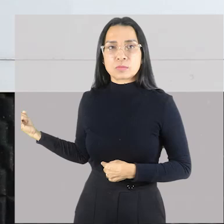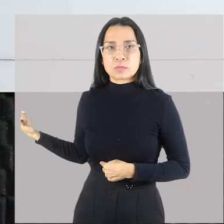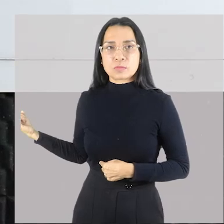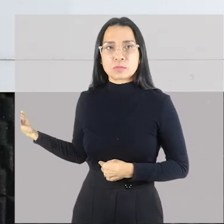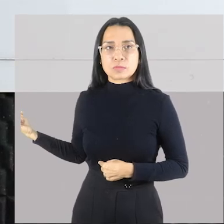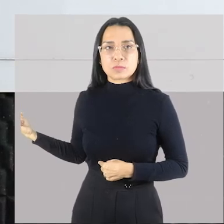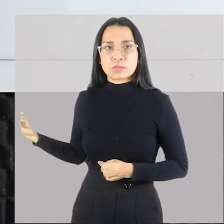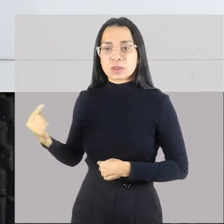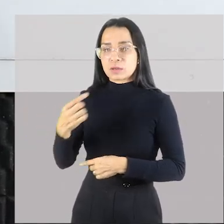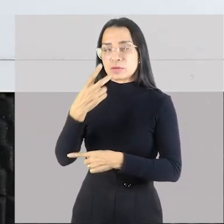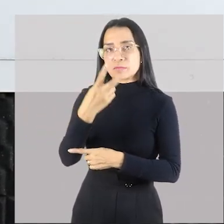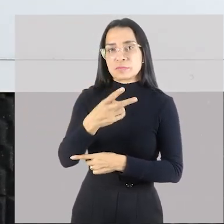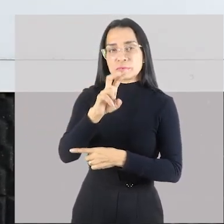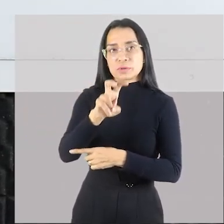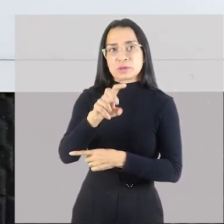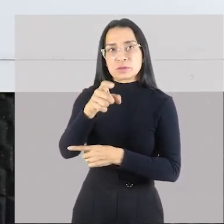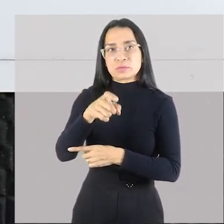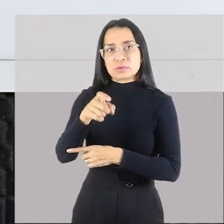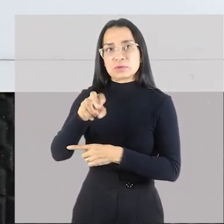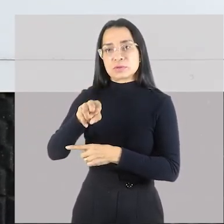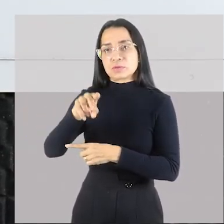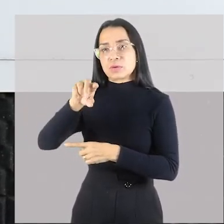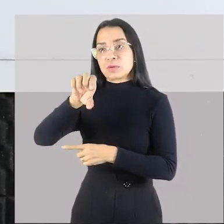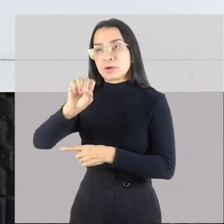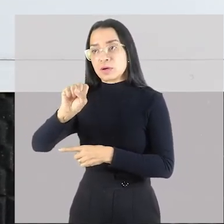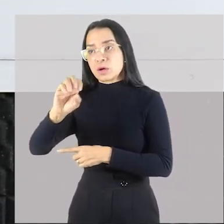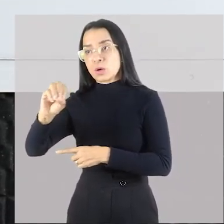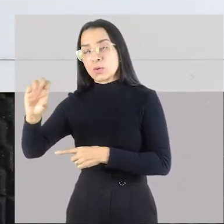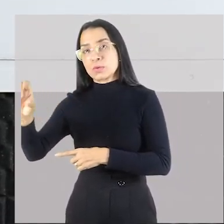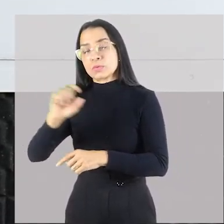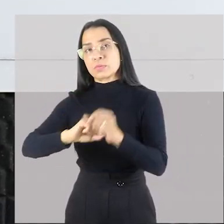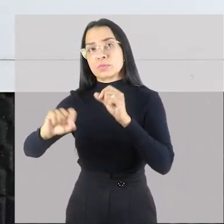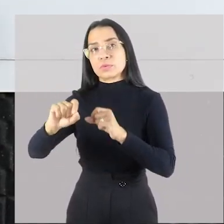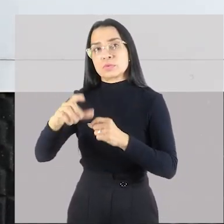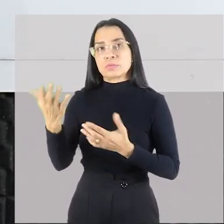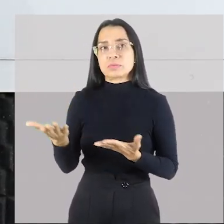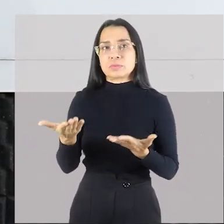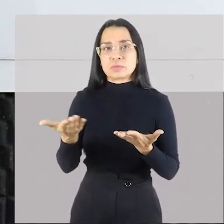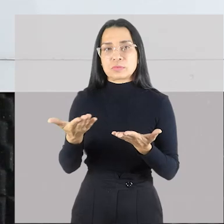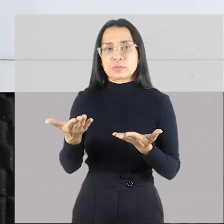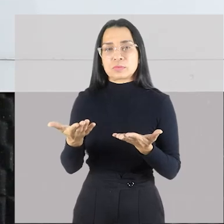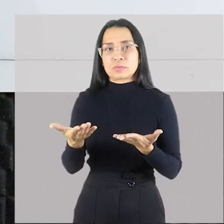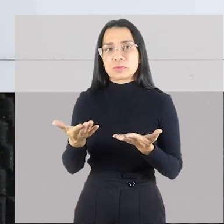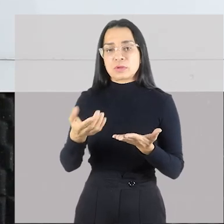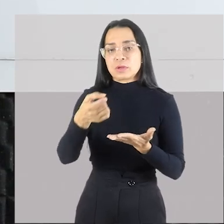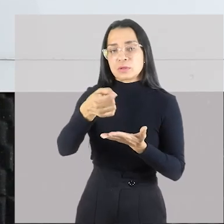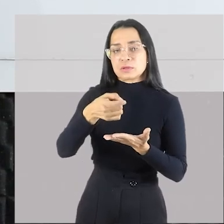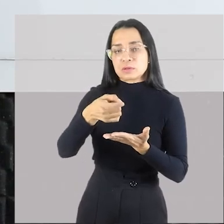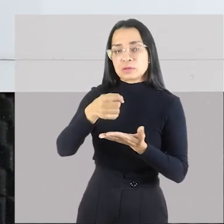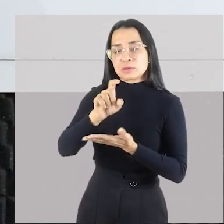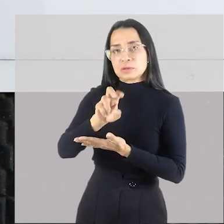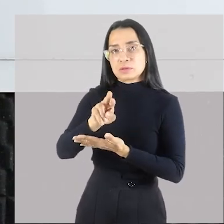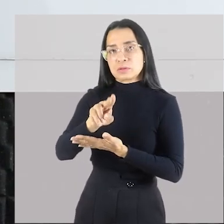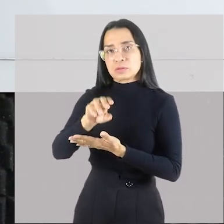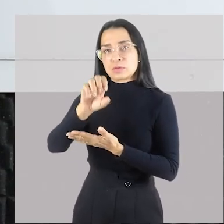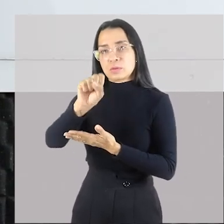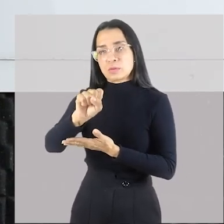Não é isso? Esse 25 passa dividindo. X vai ser igual a 8.000